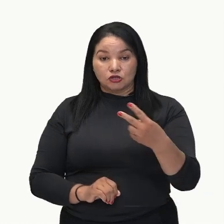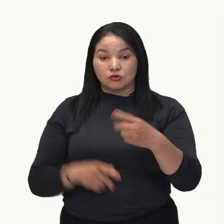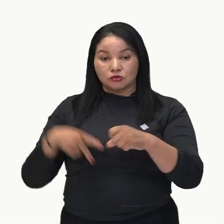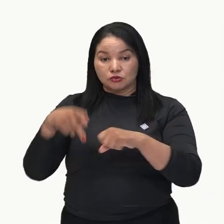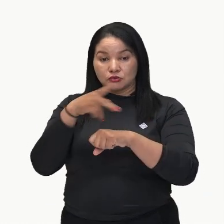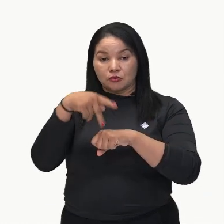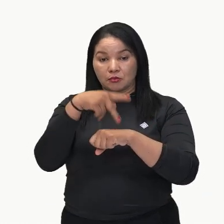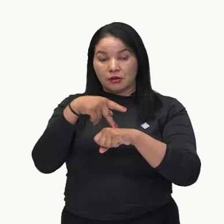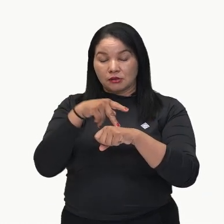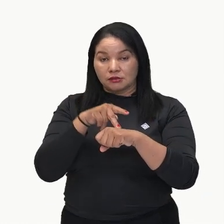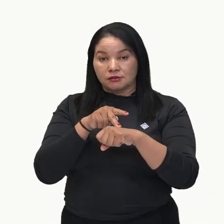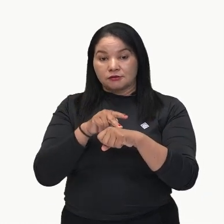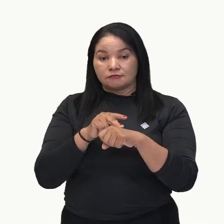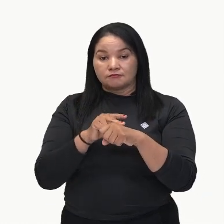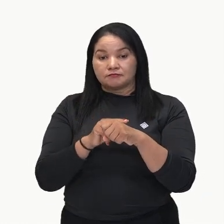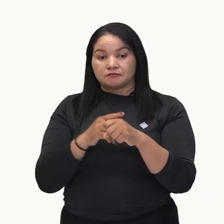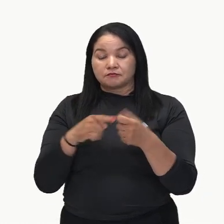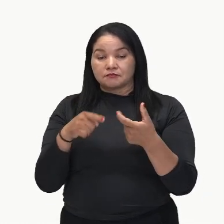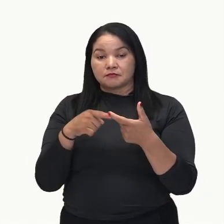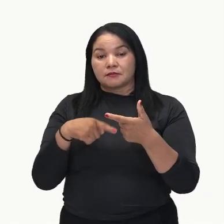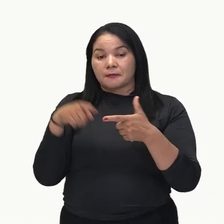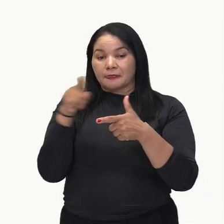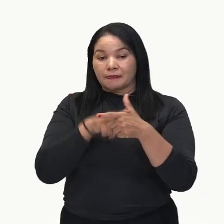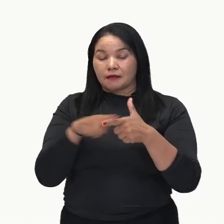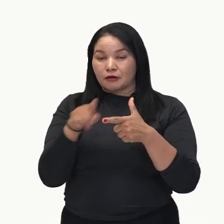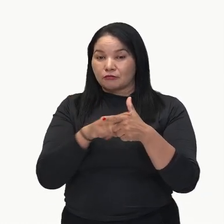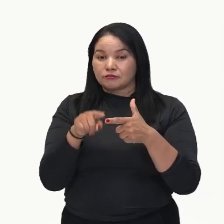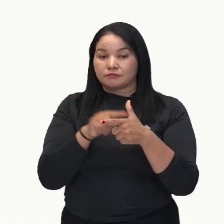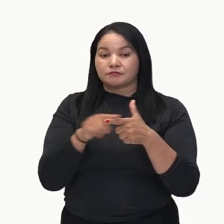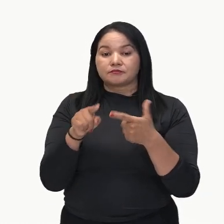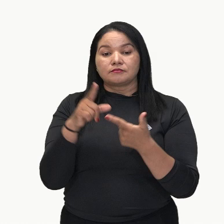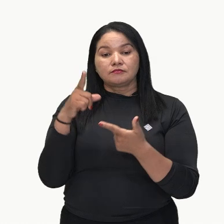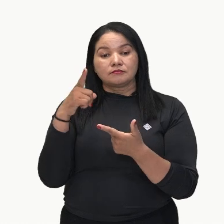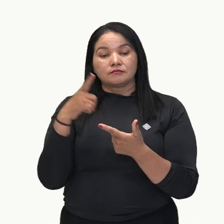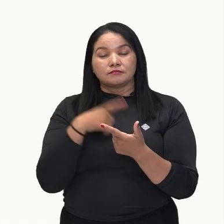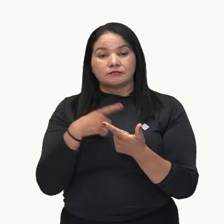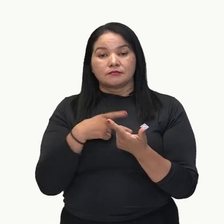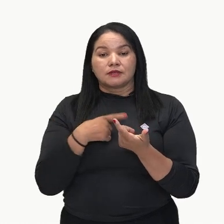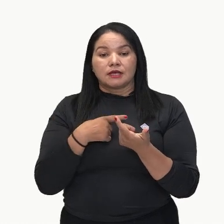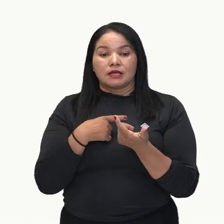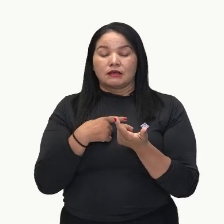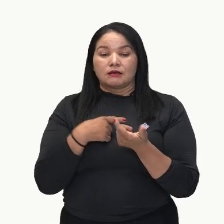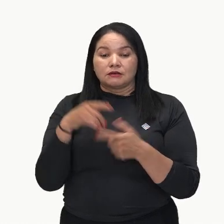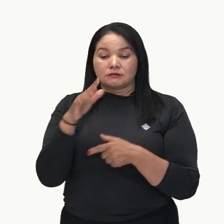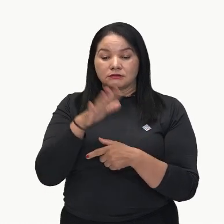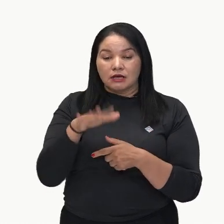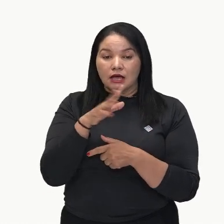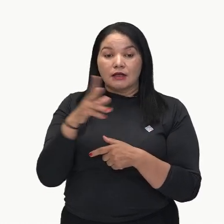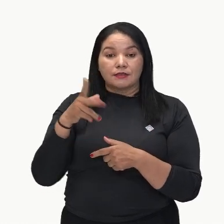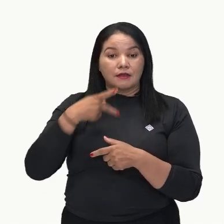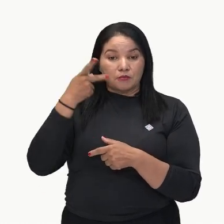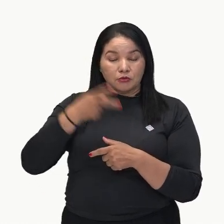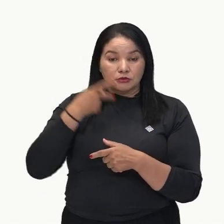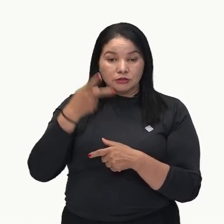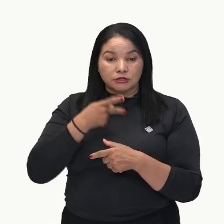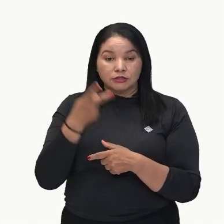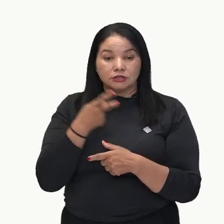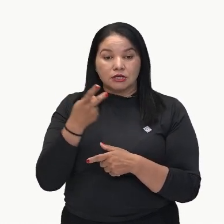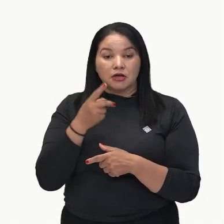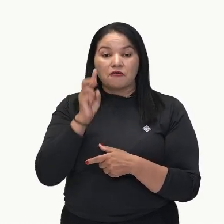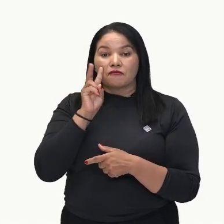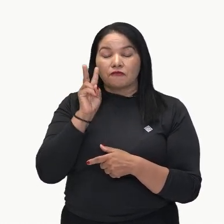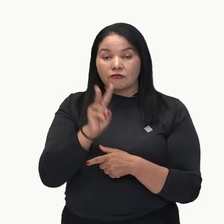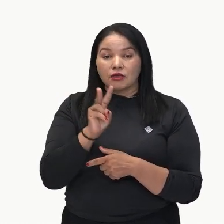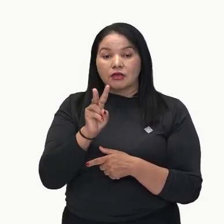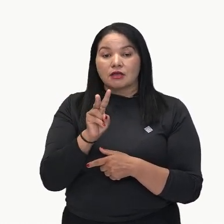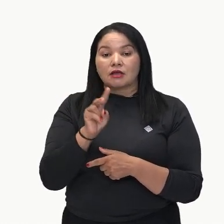países, né, por situações ali, principalmente pegando a parte da política, a gente